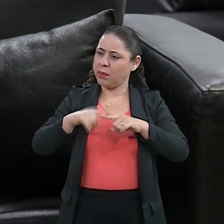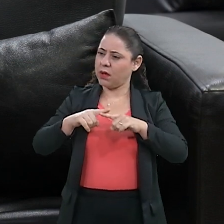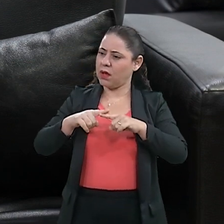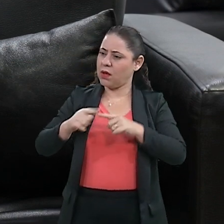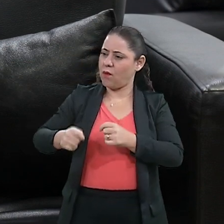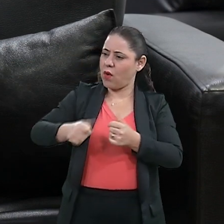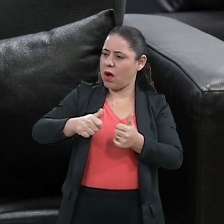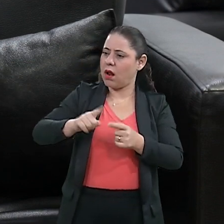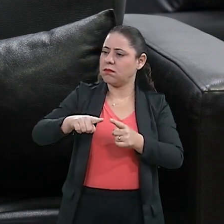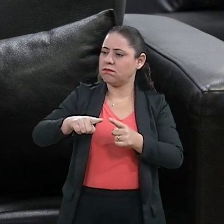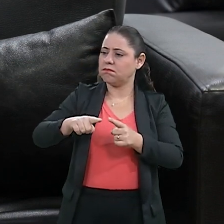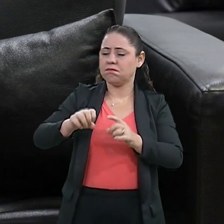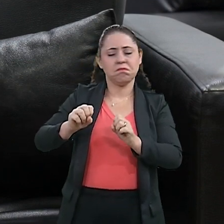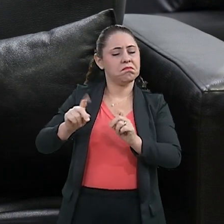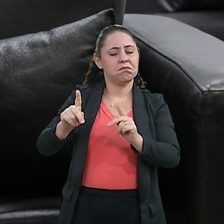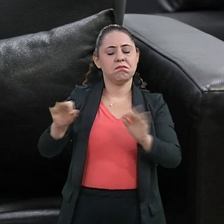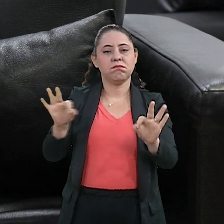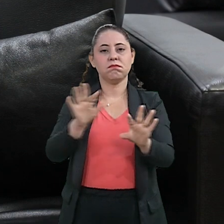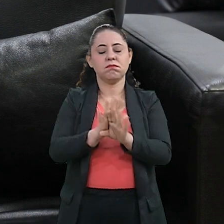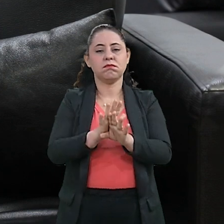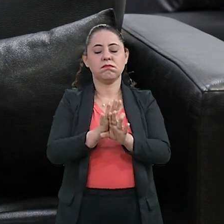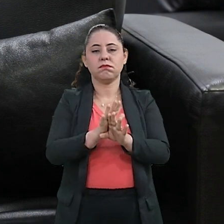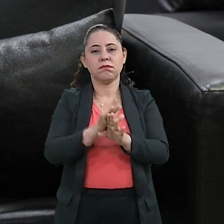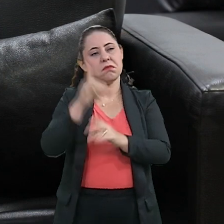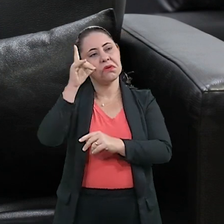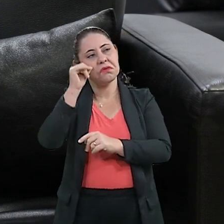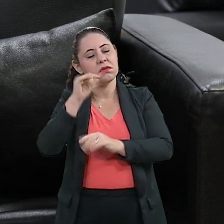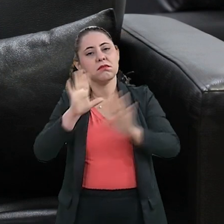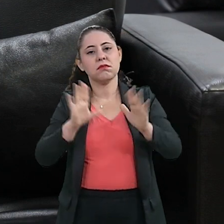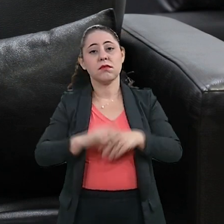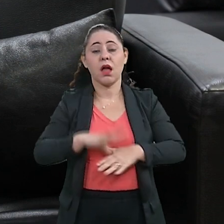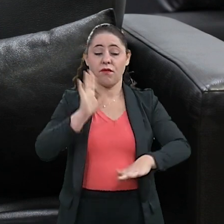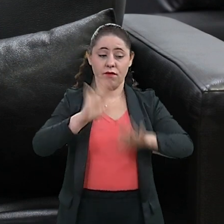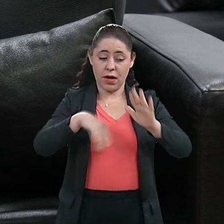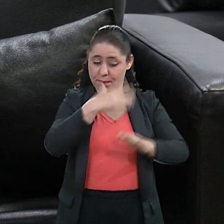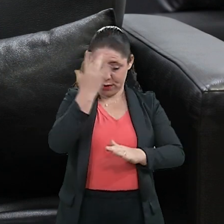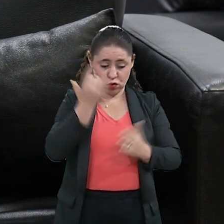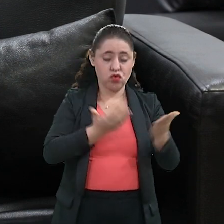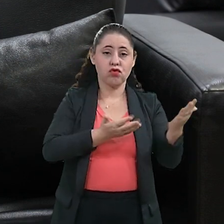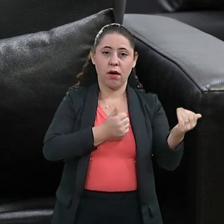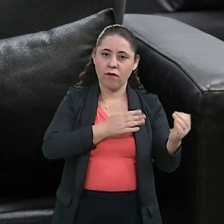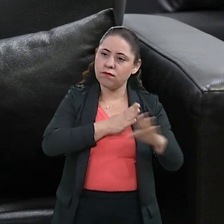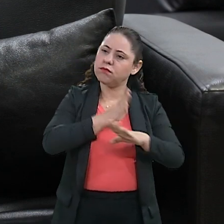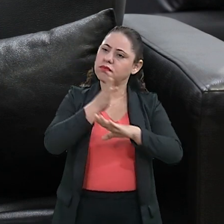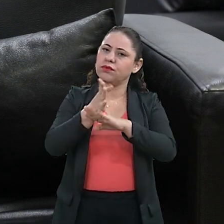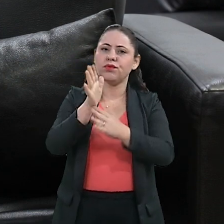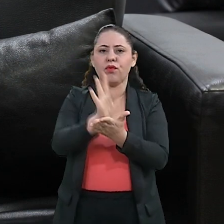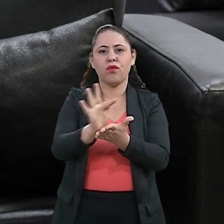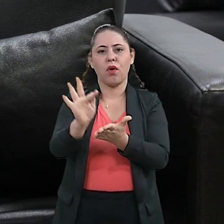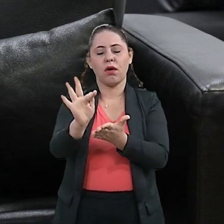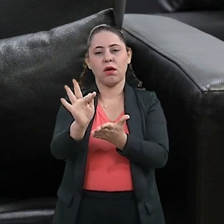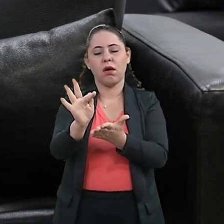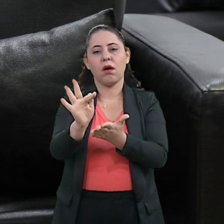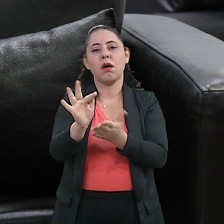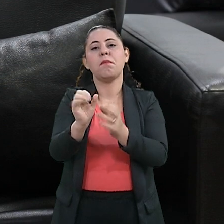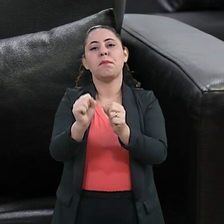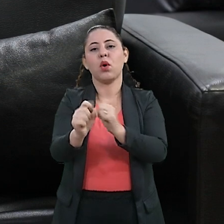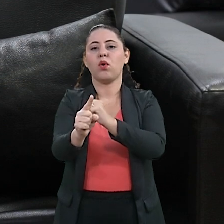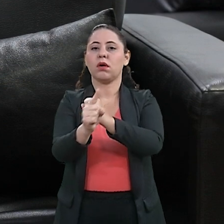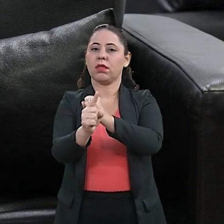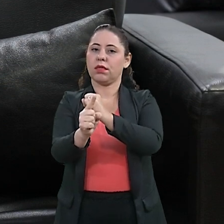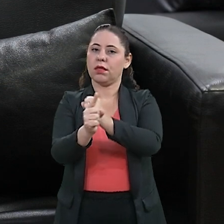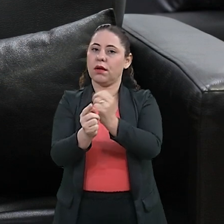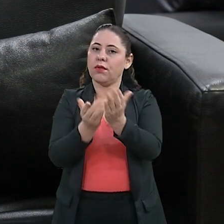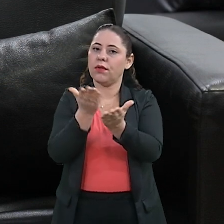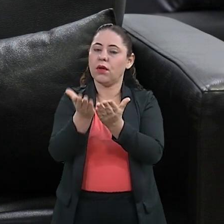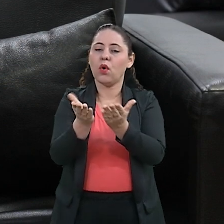encerra. Muitas vezes também, se o interessado quiser comparecer ao fórum